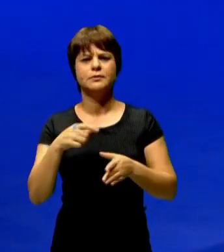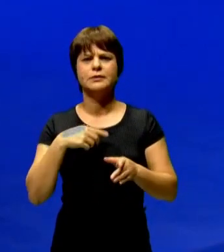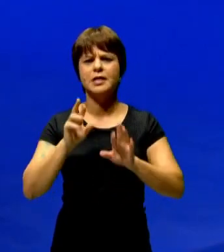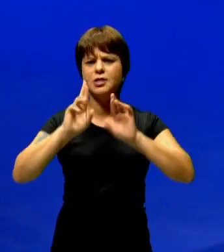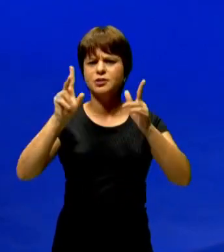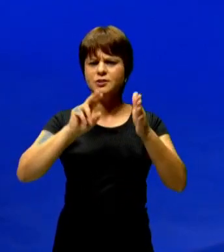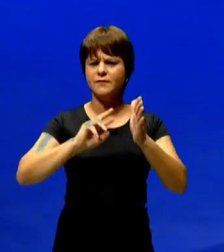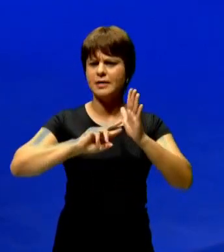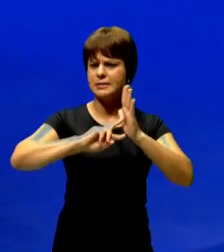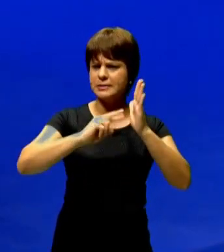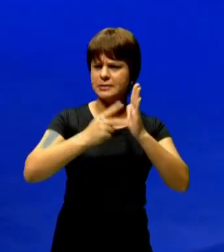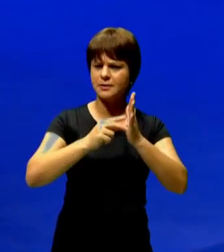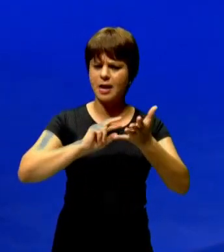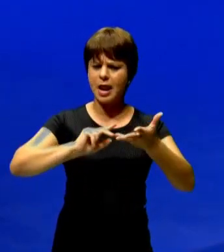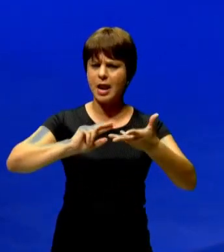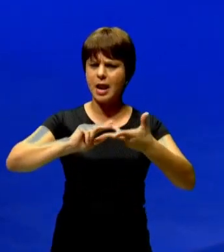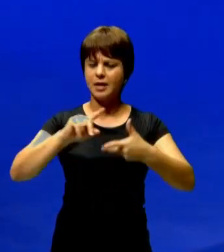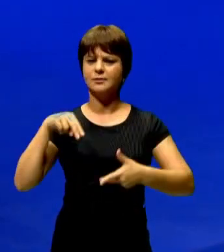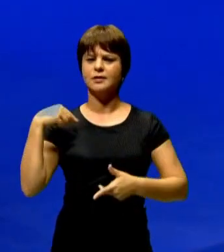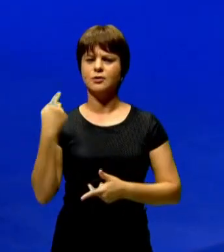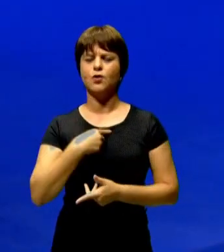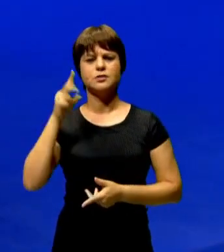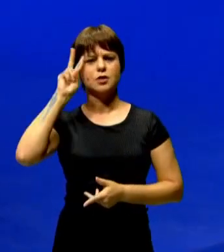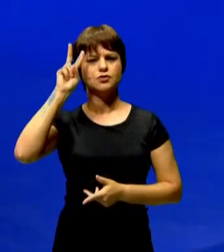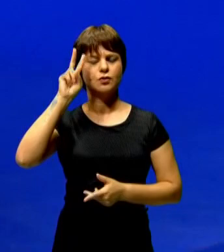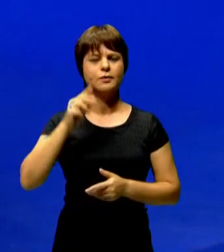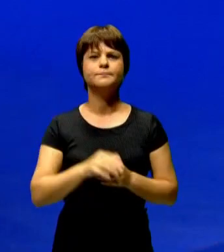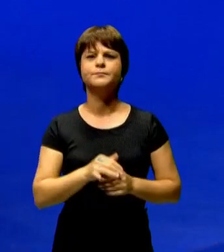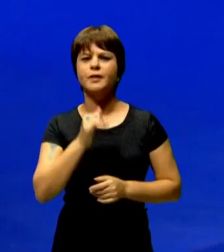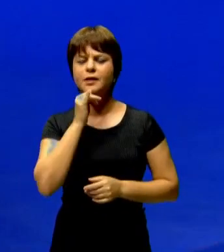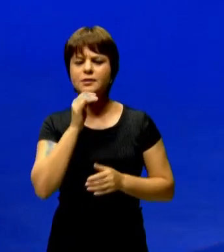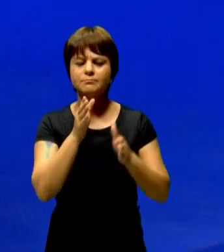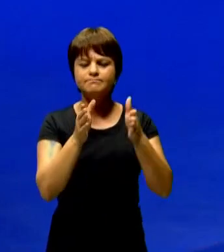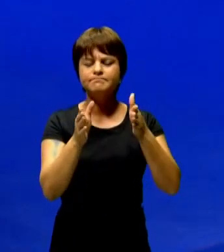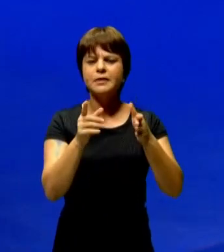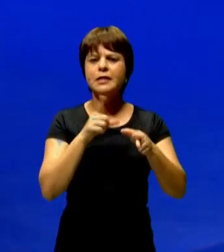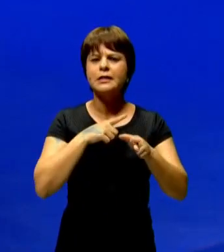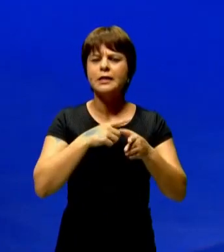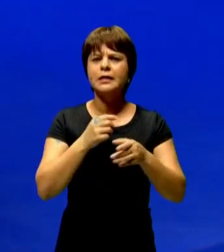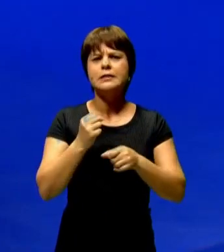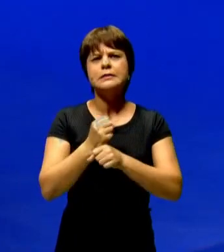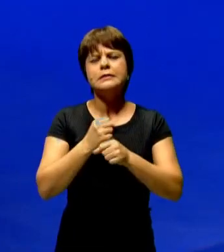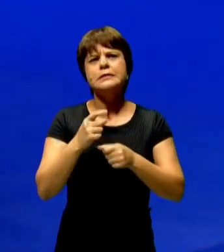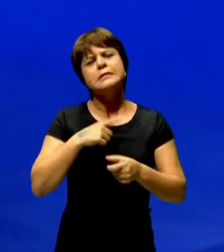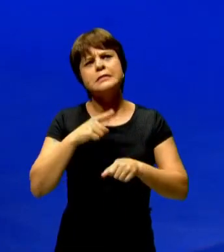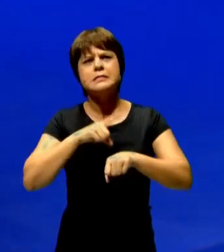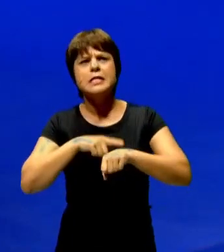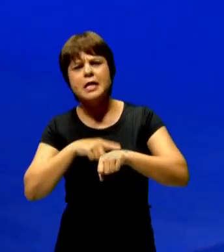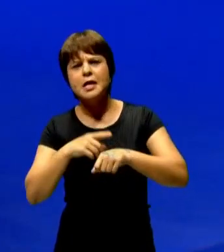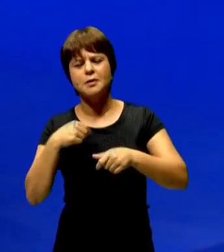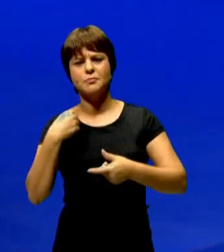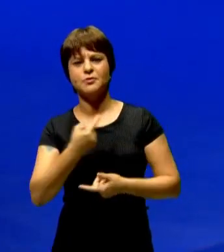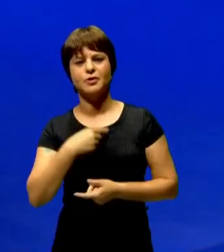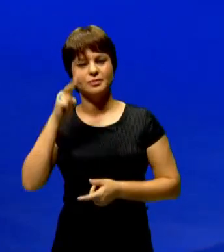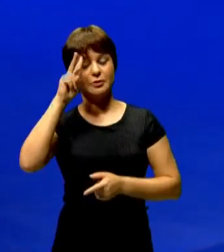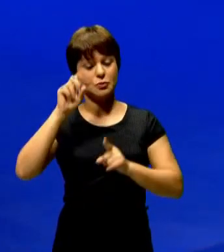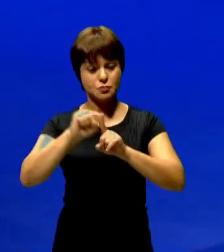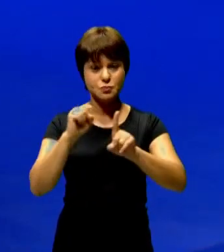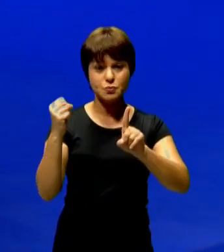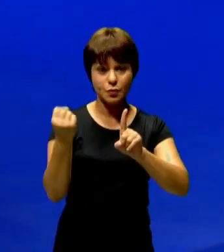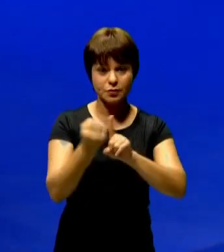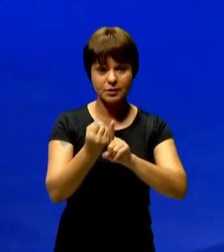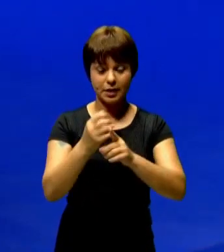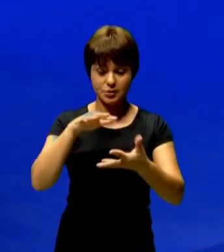diversos significados ao longo de nossa história. Por exemplo, durante muito tempo, nós achamos que a nossa sociedade e o